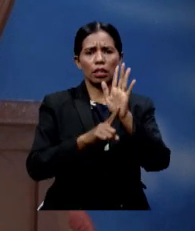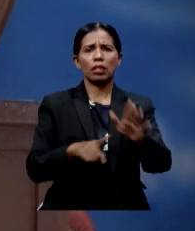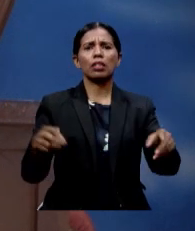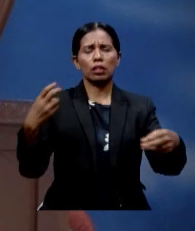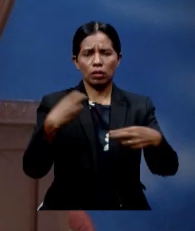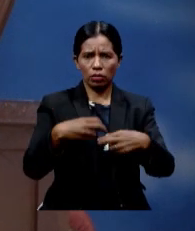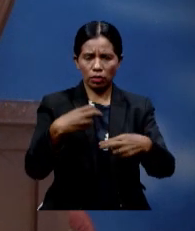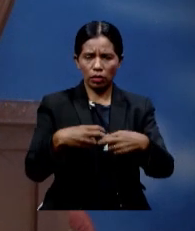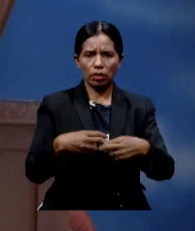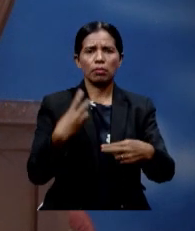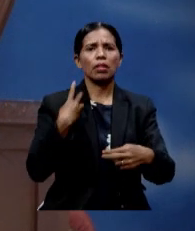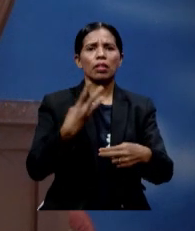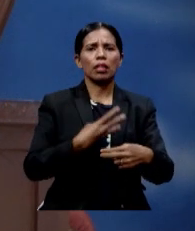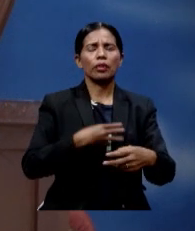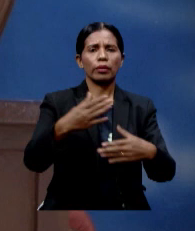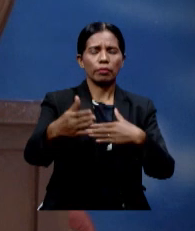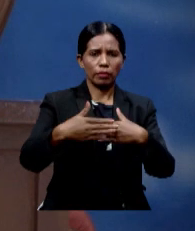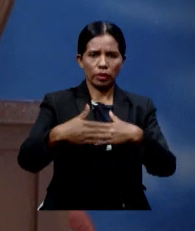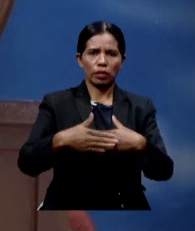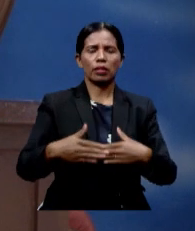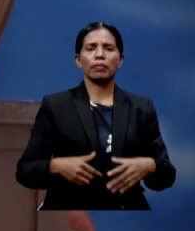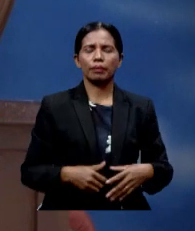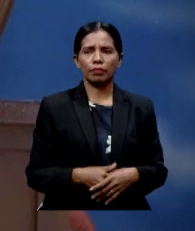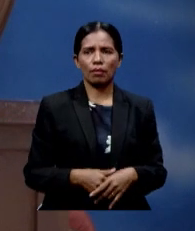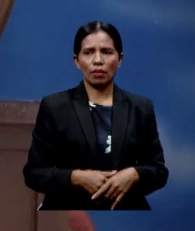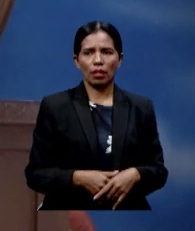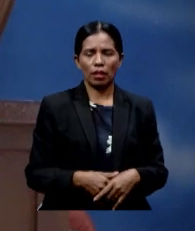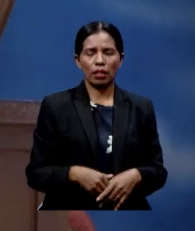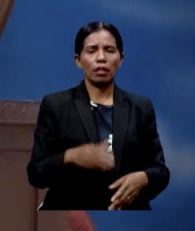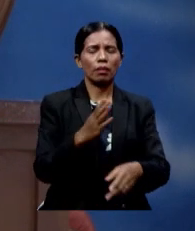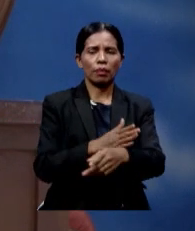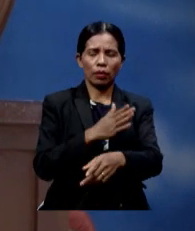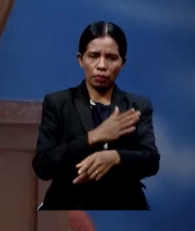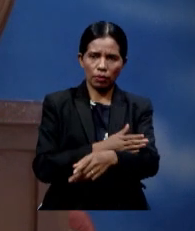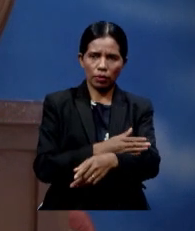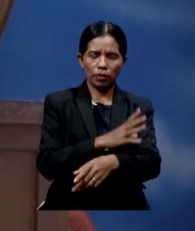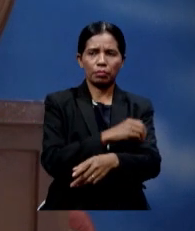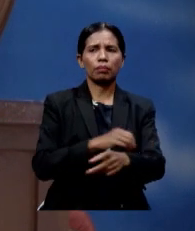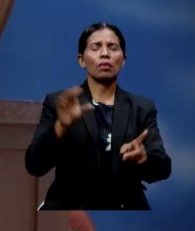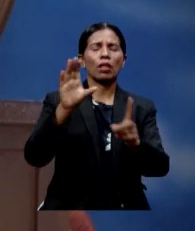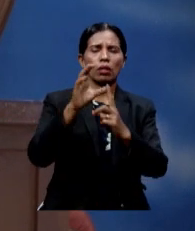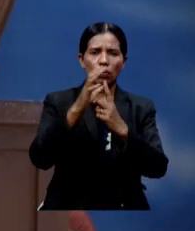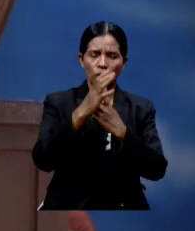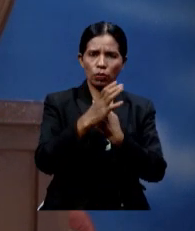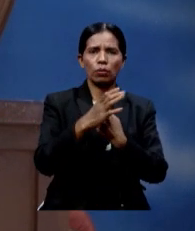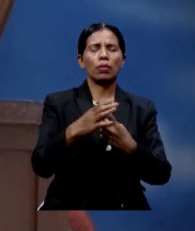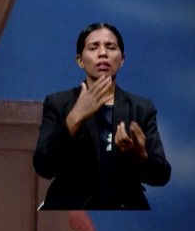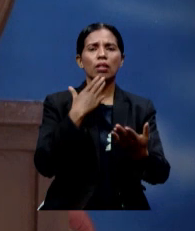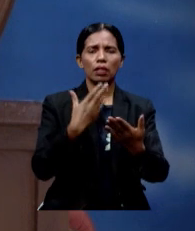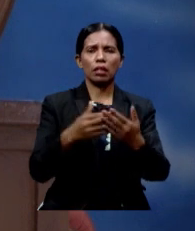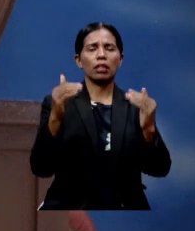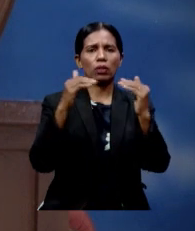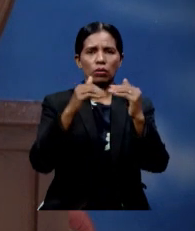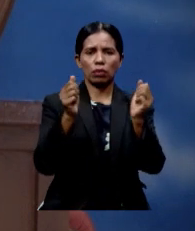bela promove akses kritan dan promove in kultura ini in kontrolnya